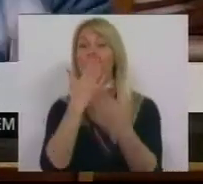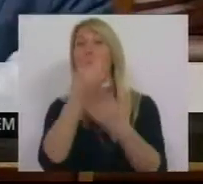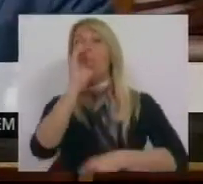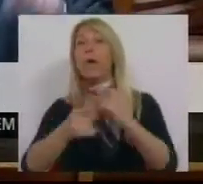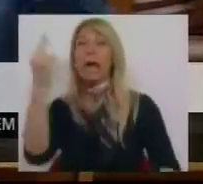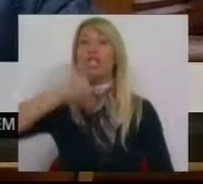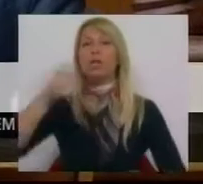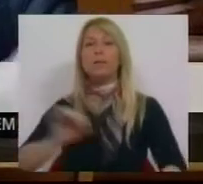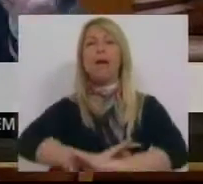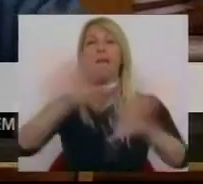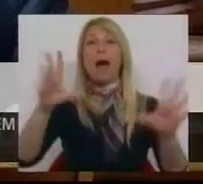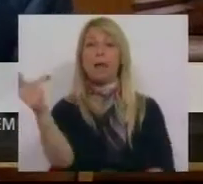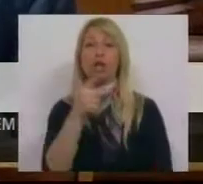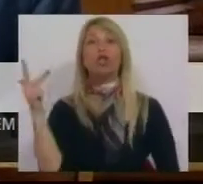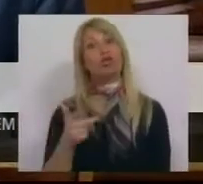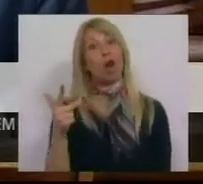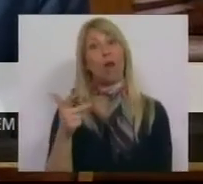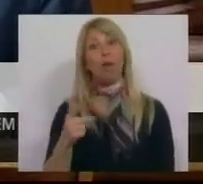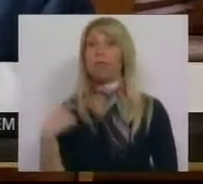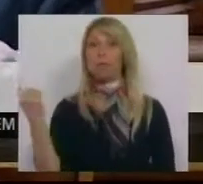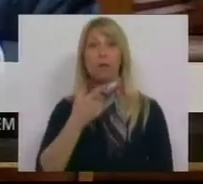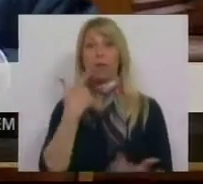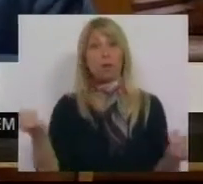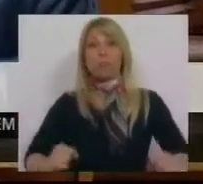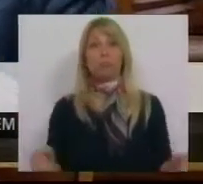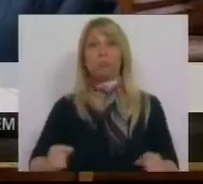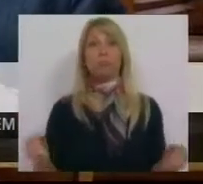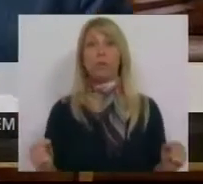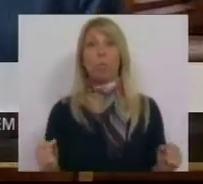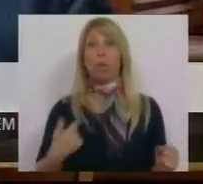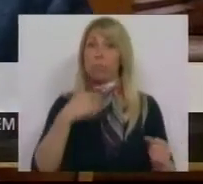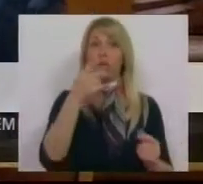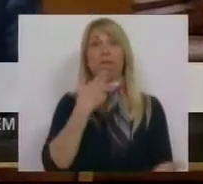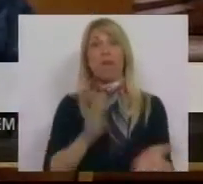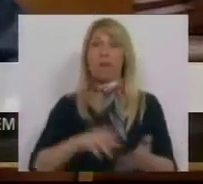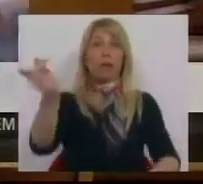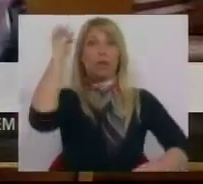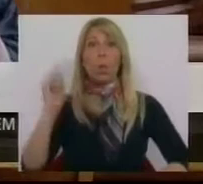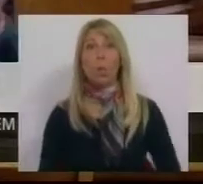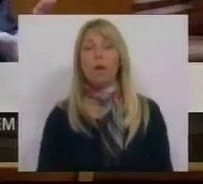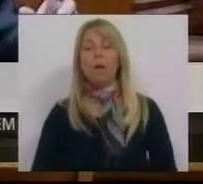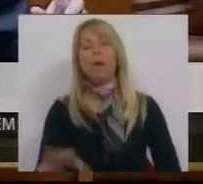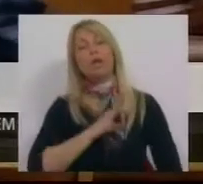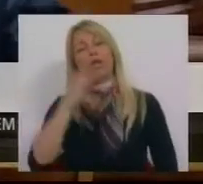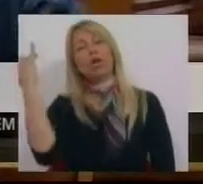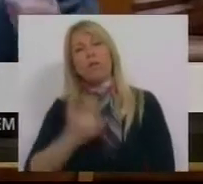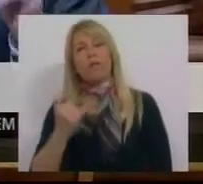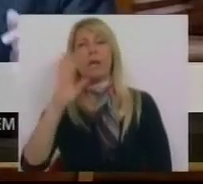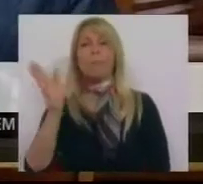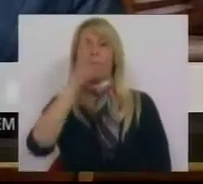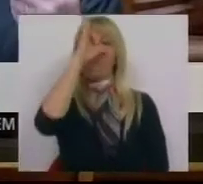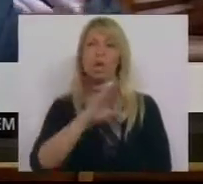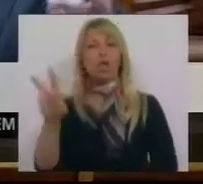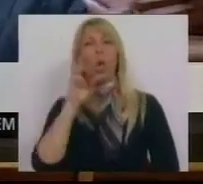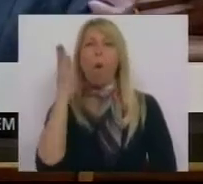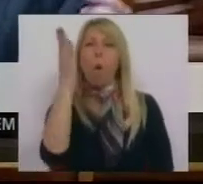exigência claríssima da Troika e que nós não podemos deixar de desmentir. Sr. Vice-Primeiro-Ministro,